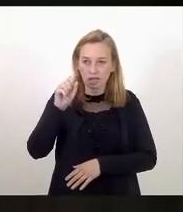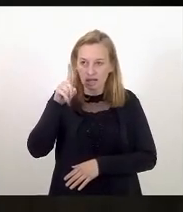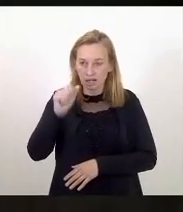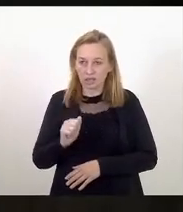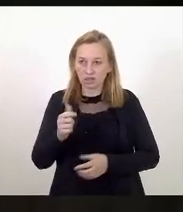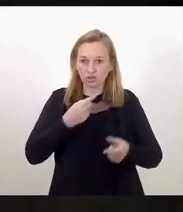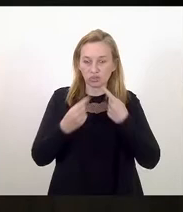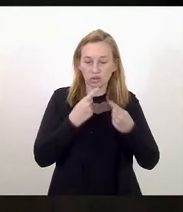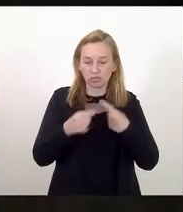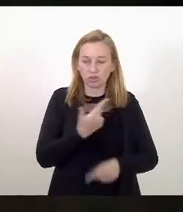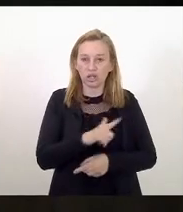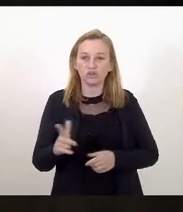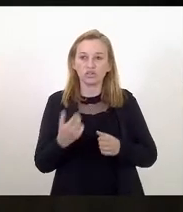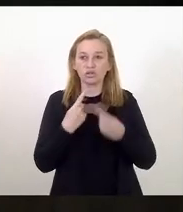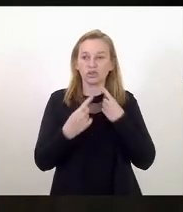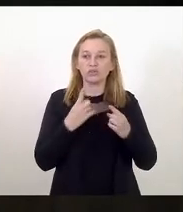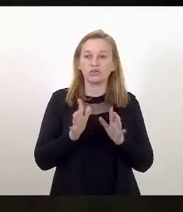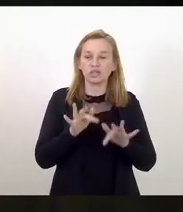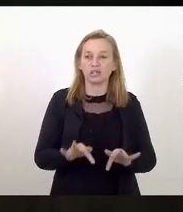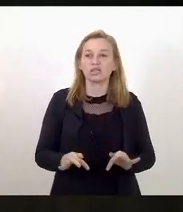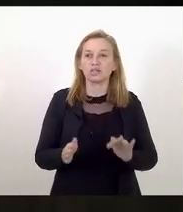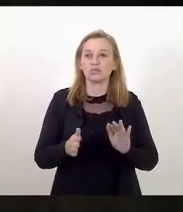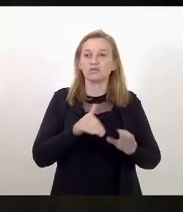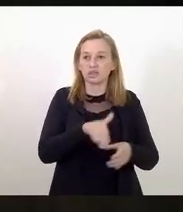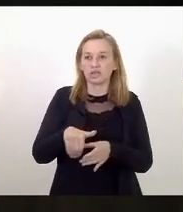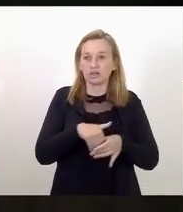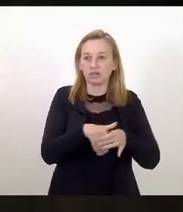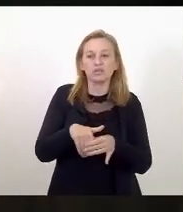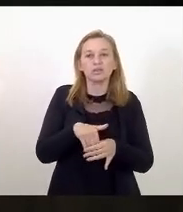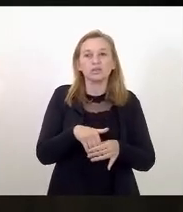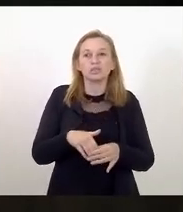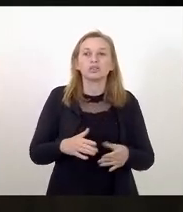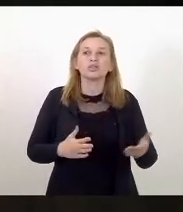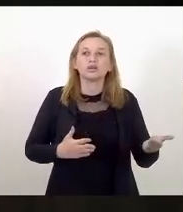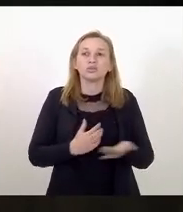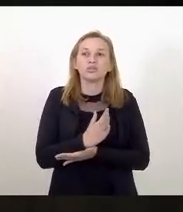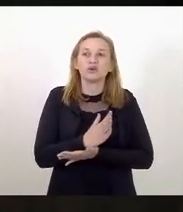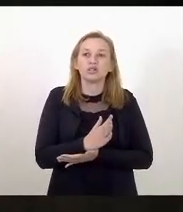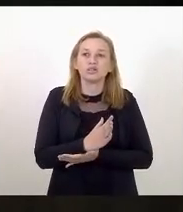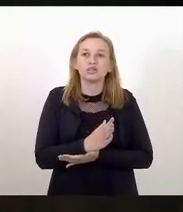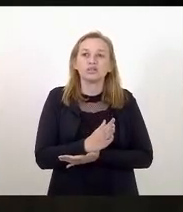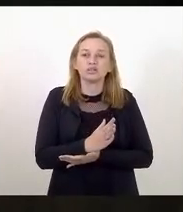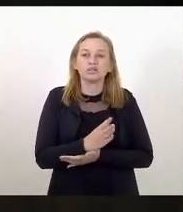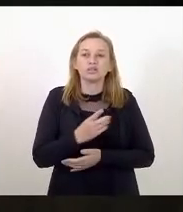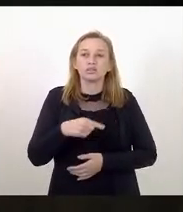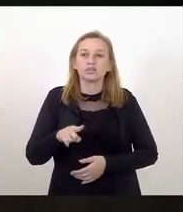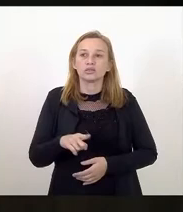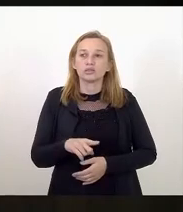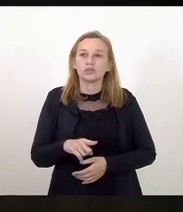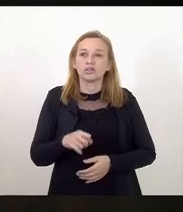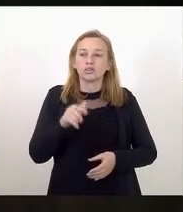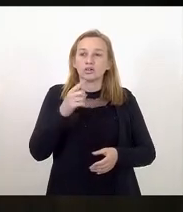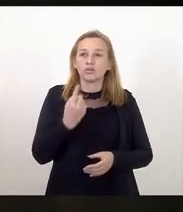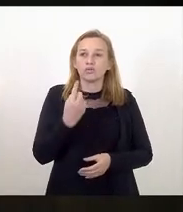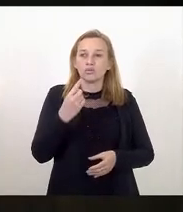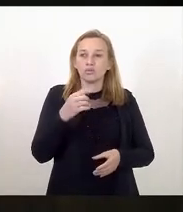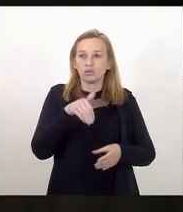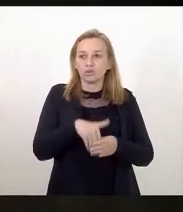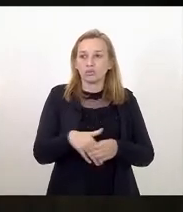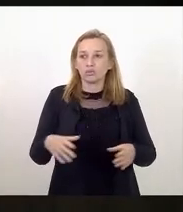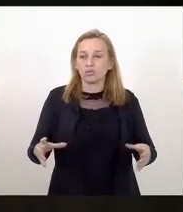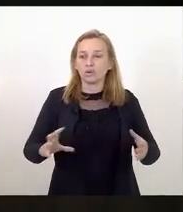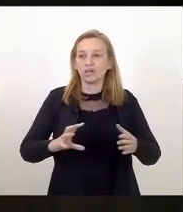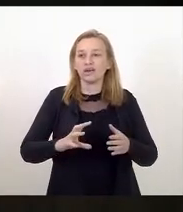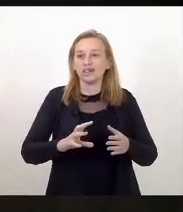discussão. Não havendo o que queira discutir, encerrada a discussão, em votação, senhores que aprovam, permaneçam como estão, aprovado, vai à promulgação com voto pela abstenção do novo.